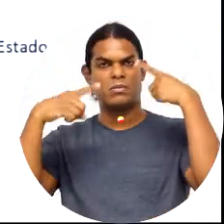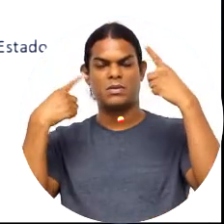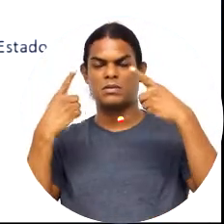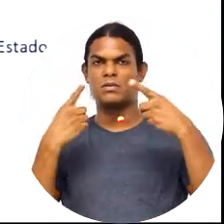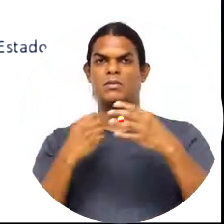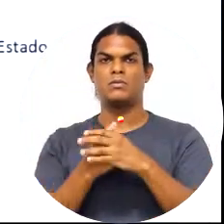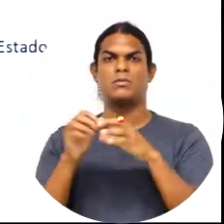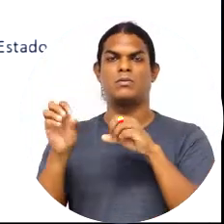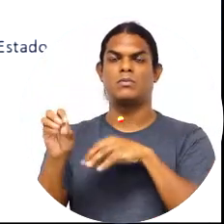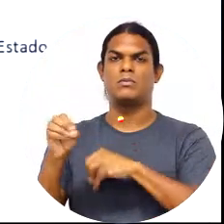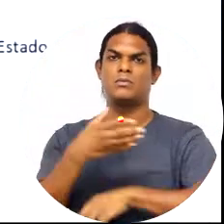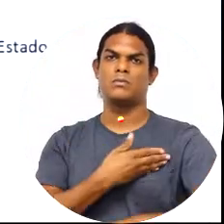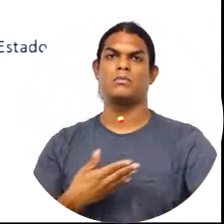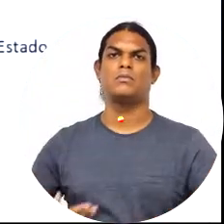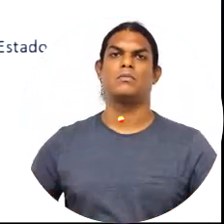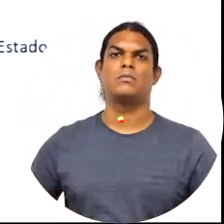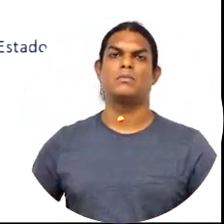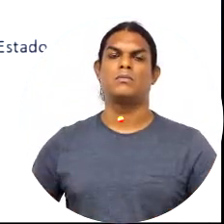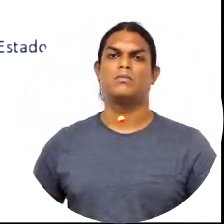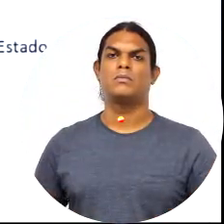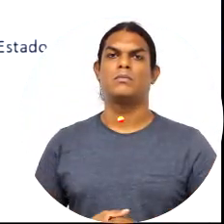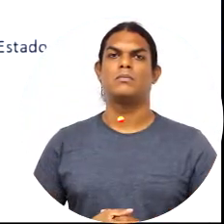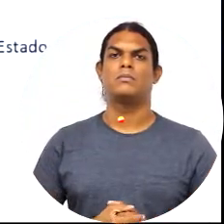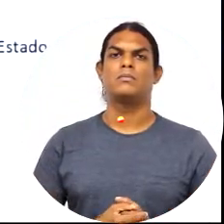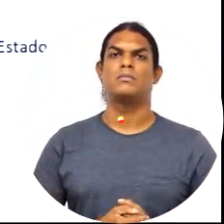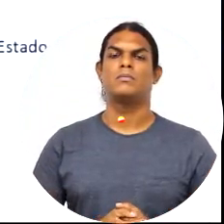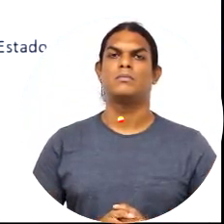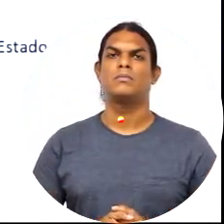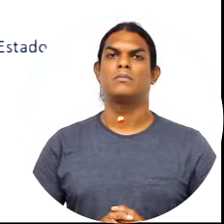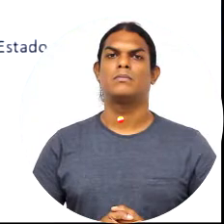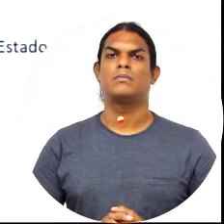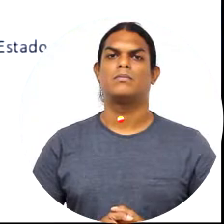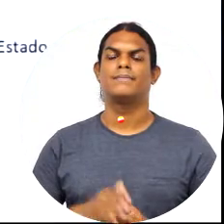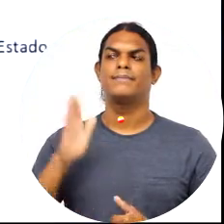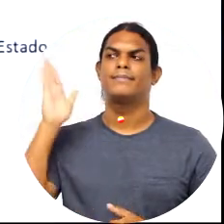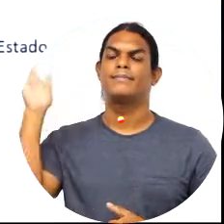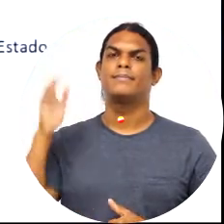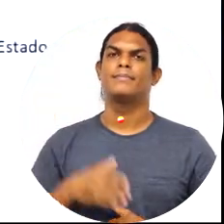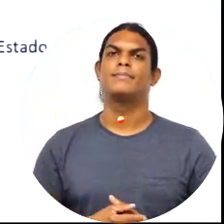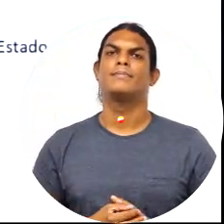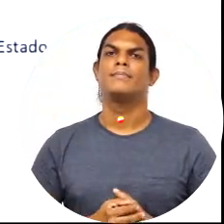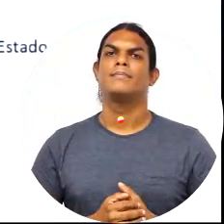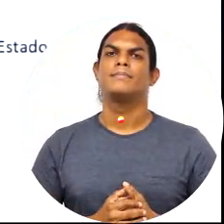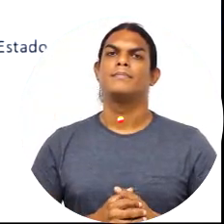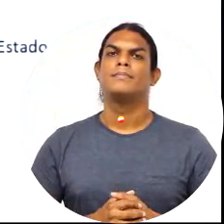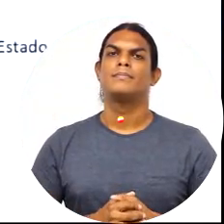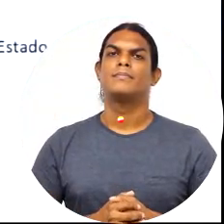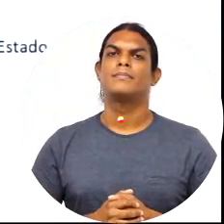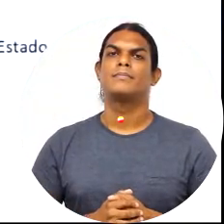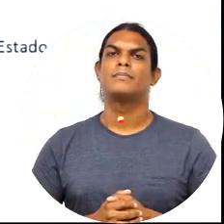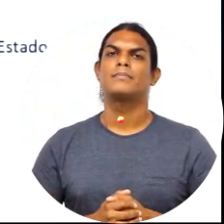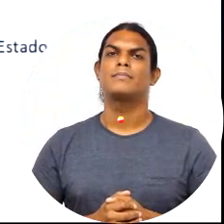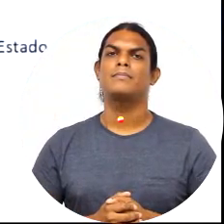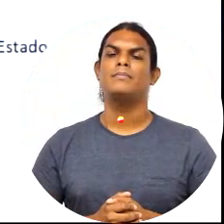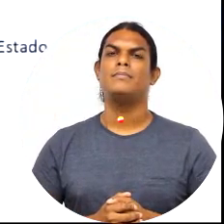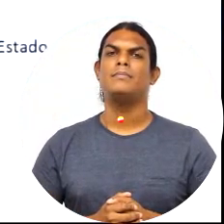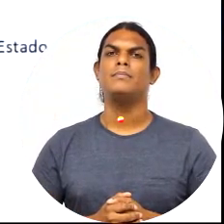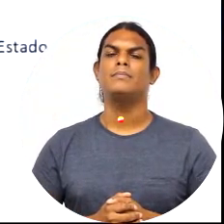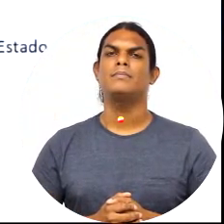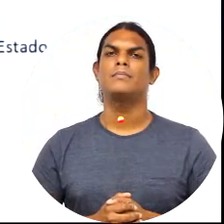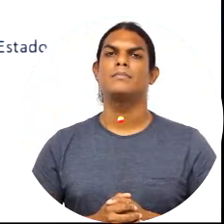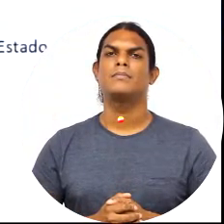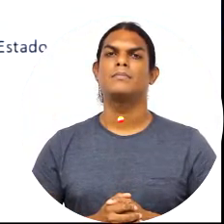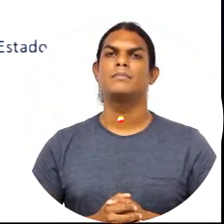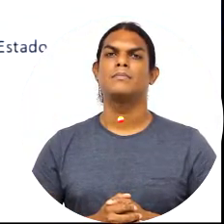o entrave foi muito grande. Em 1969, que alguns dizem que é uma emenda, outros dizem que é uma Constituição, permaneceu com essa mesma questão do